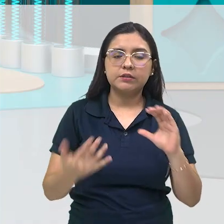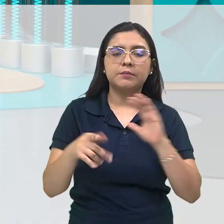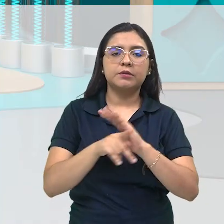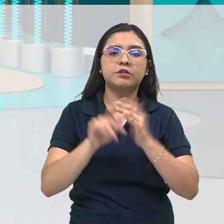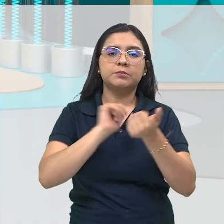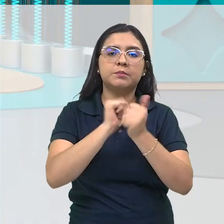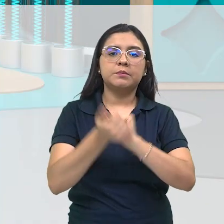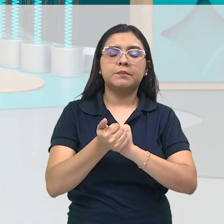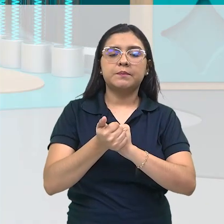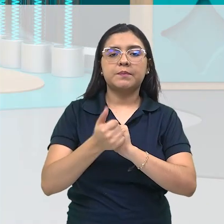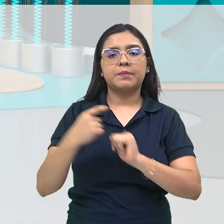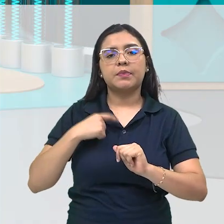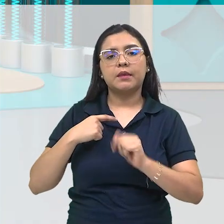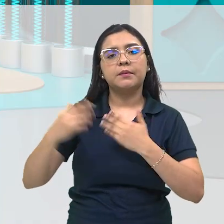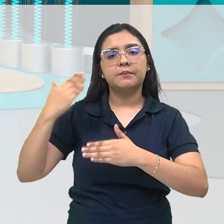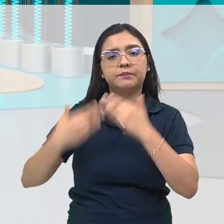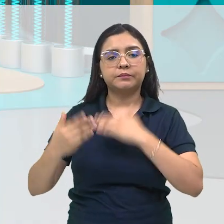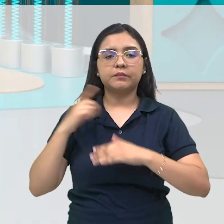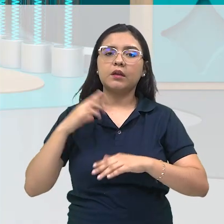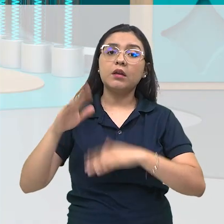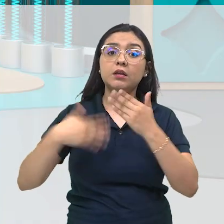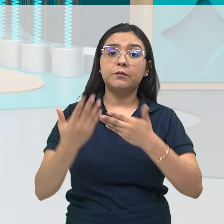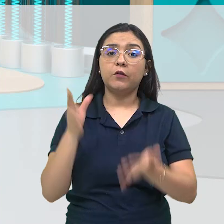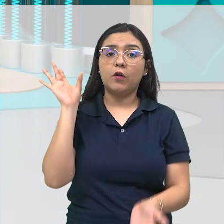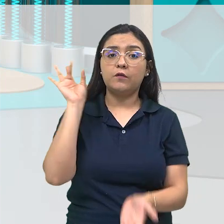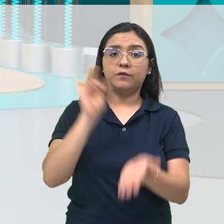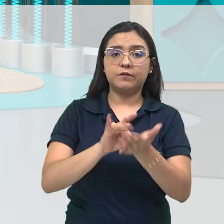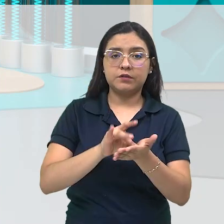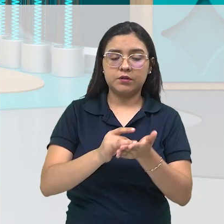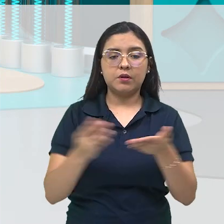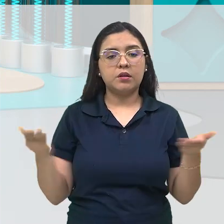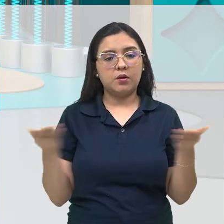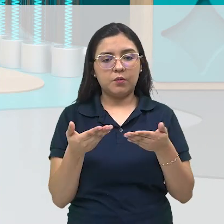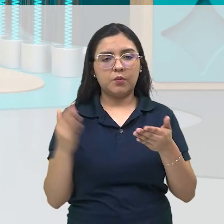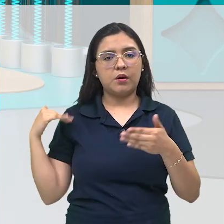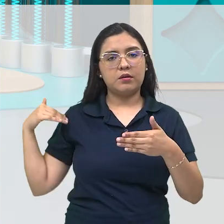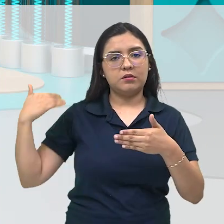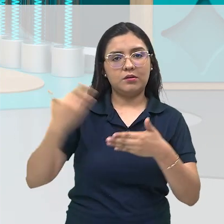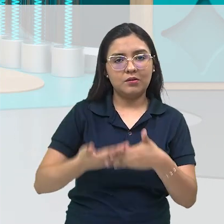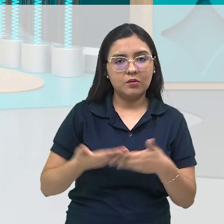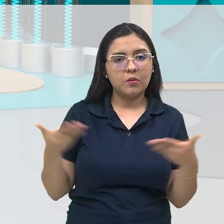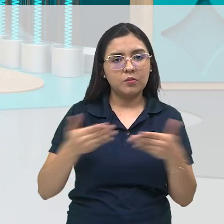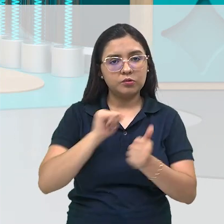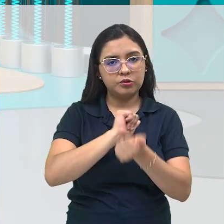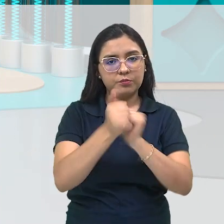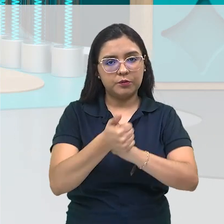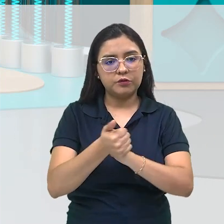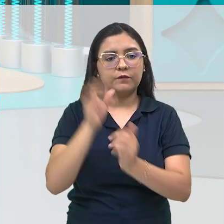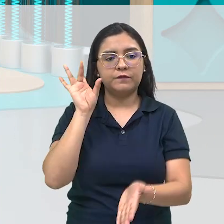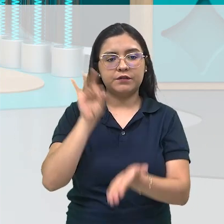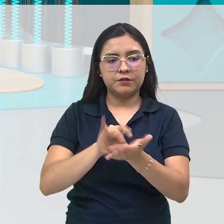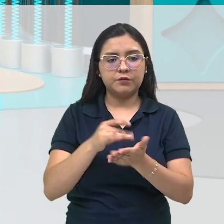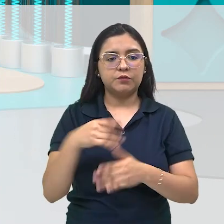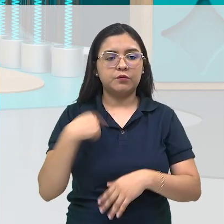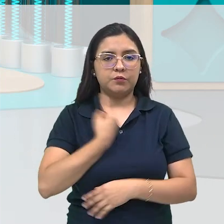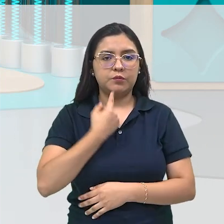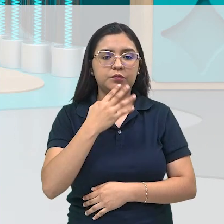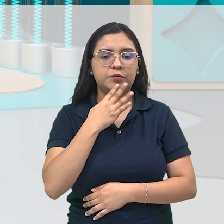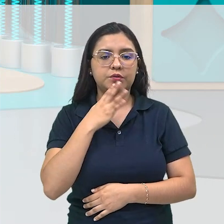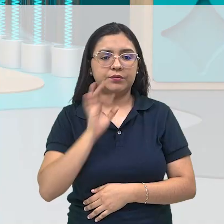e aí ele foi tomando um formato mais oficial até chegar ao formato do esporte que nós conhecemos